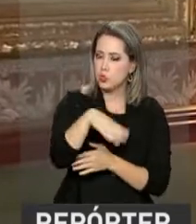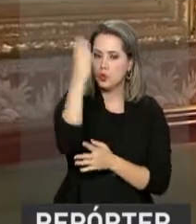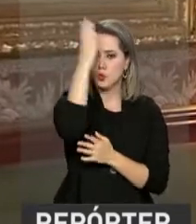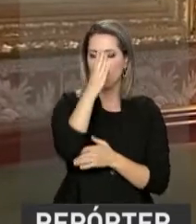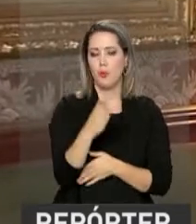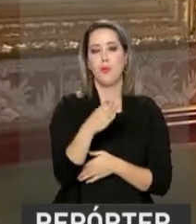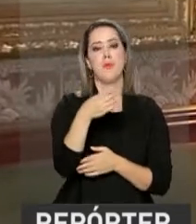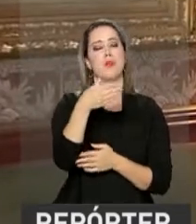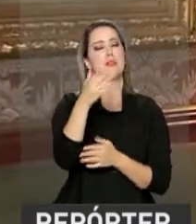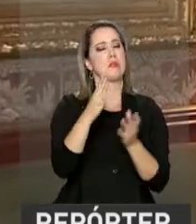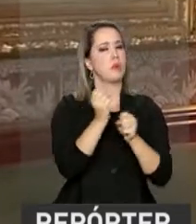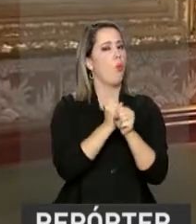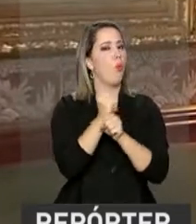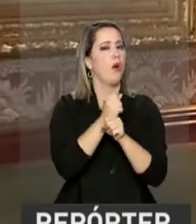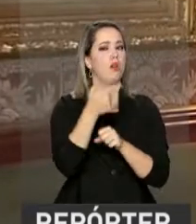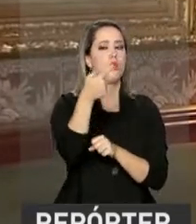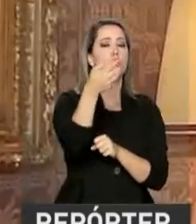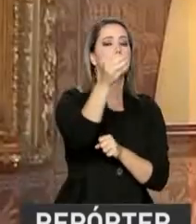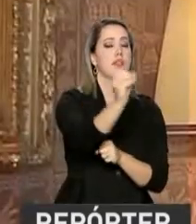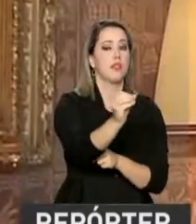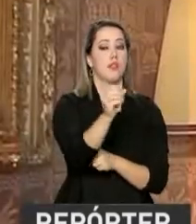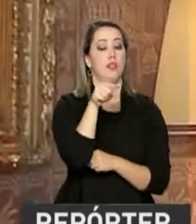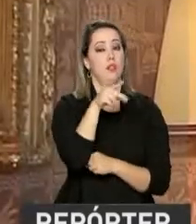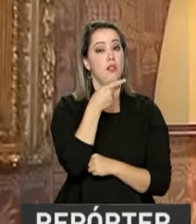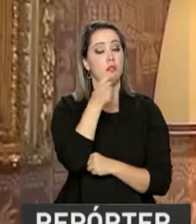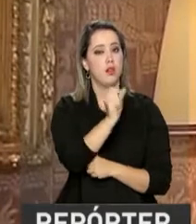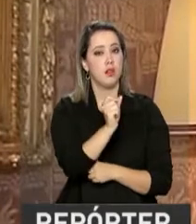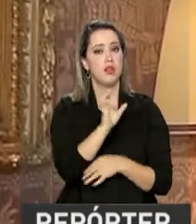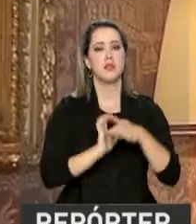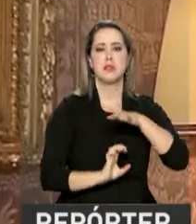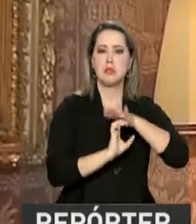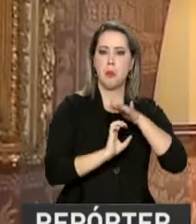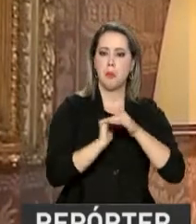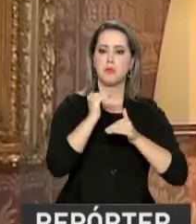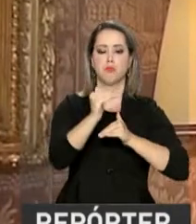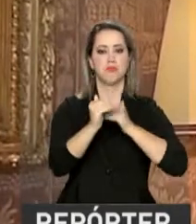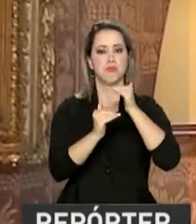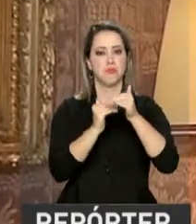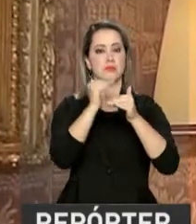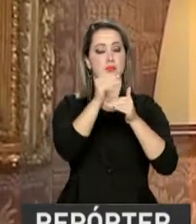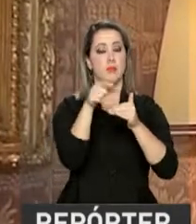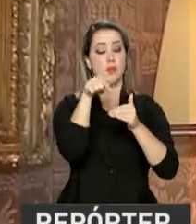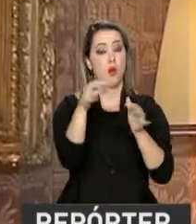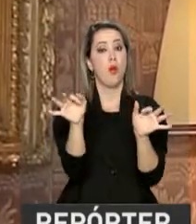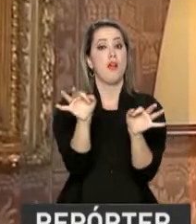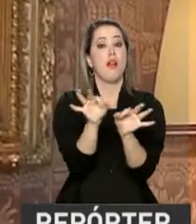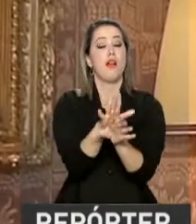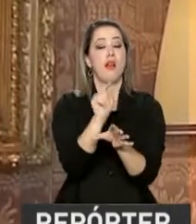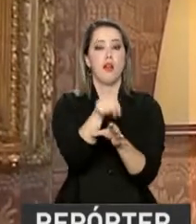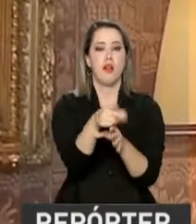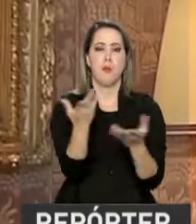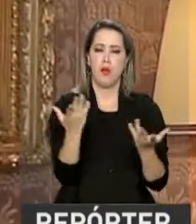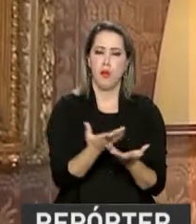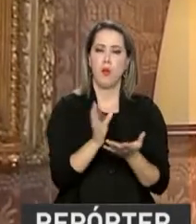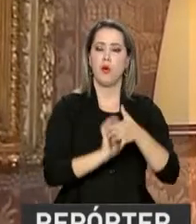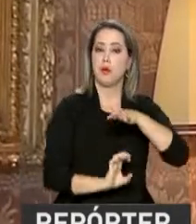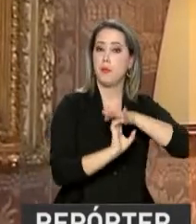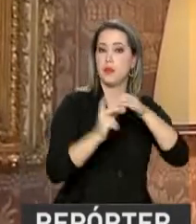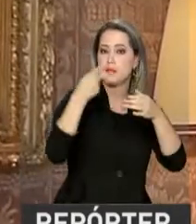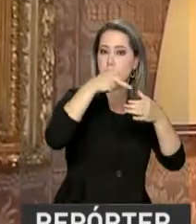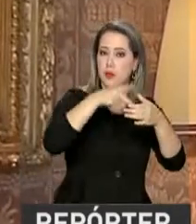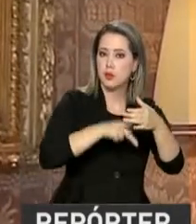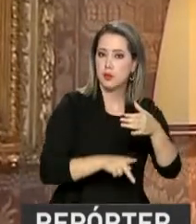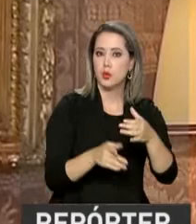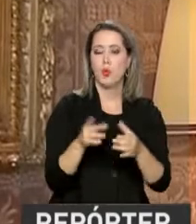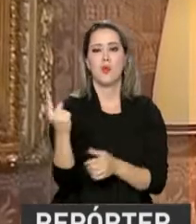e gás natural no brasil os negócios devem aumentar com o fim da obrigatoriedade da petrobras